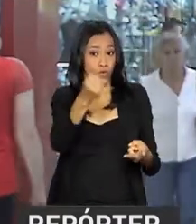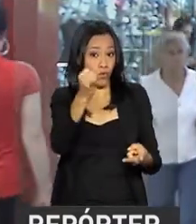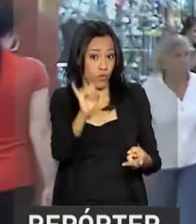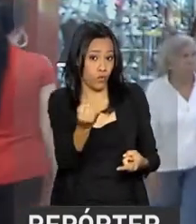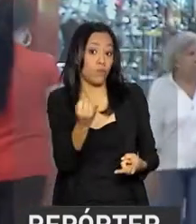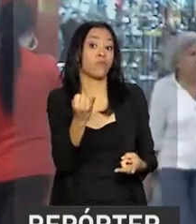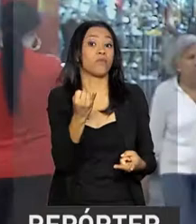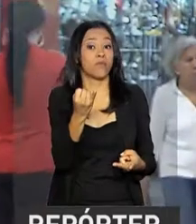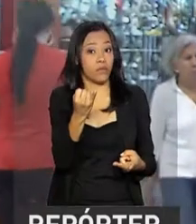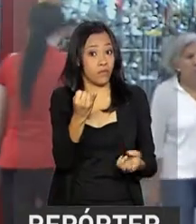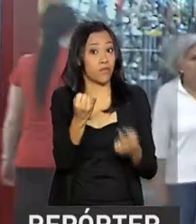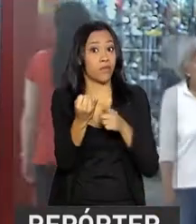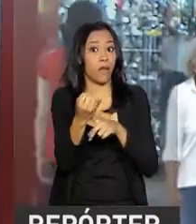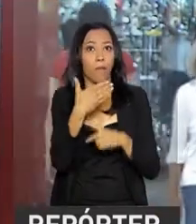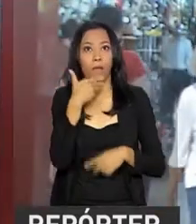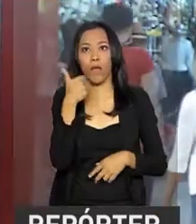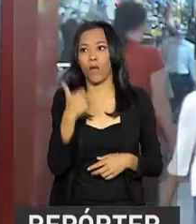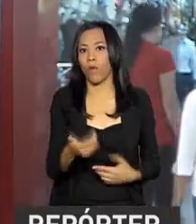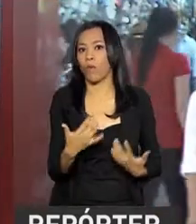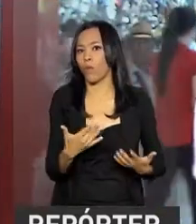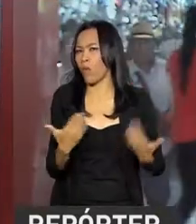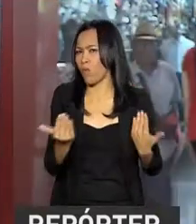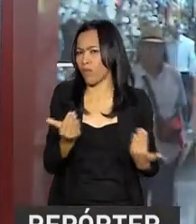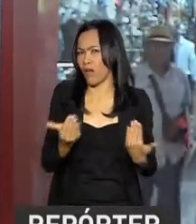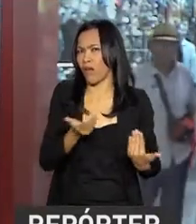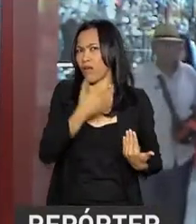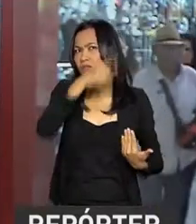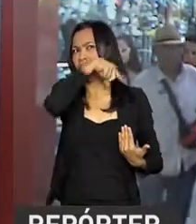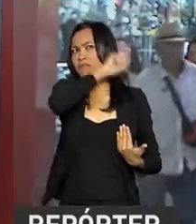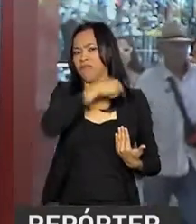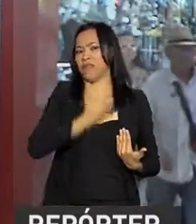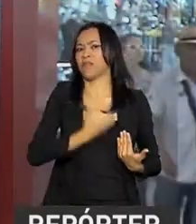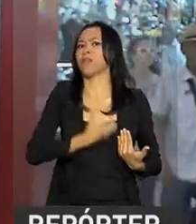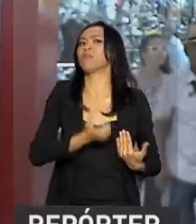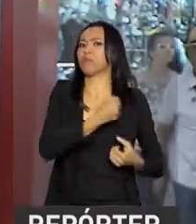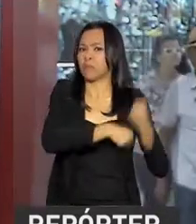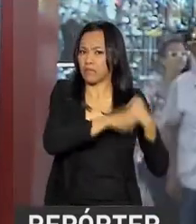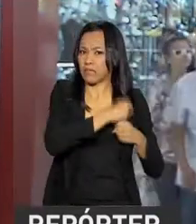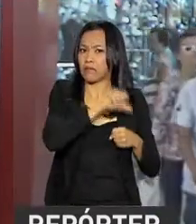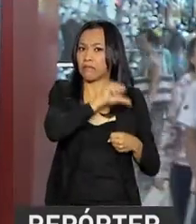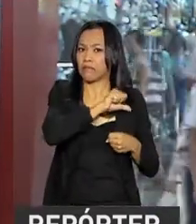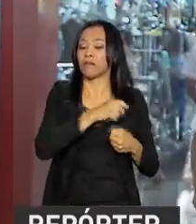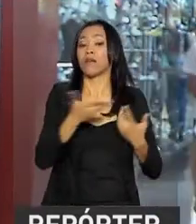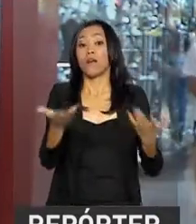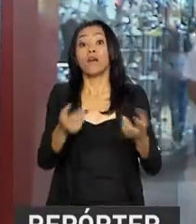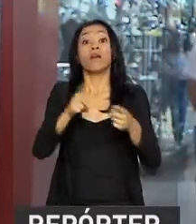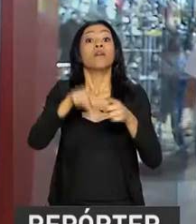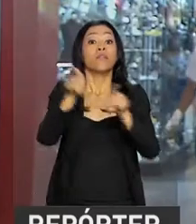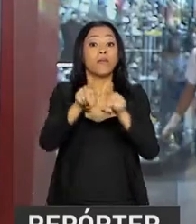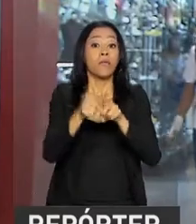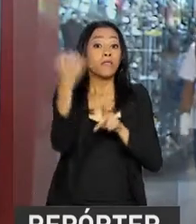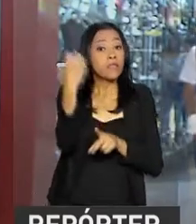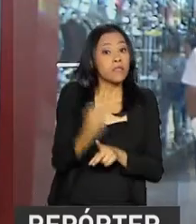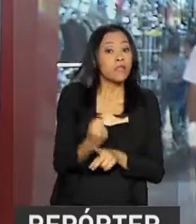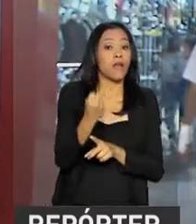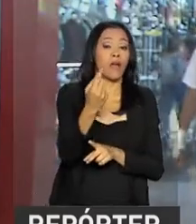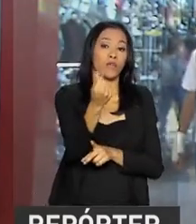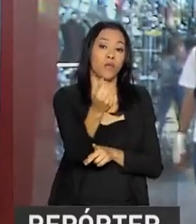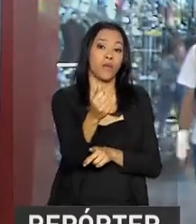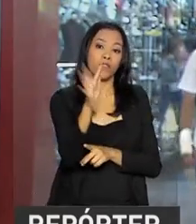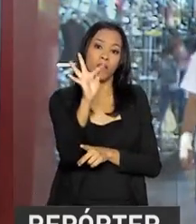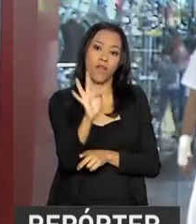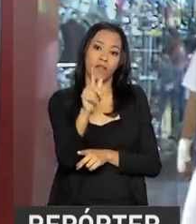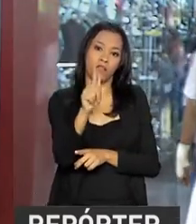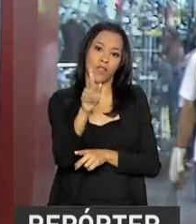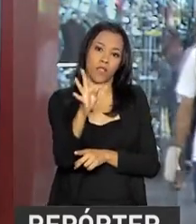em patamares bem melhores do que quando comparado a dezembro do ano passado. Os saques do FGTS, que fizeram com que as famílias,